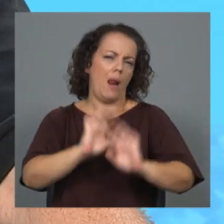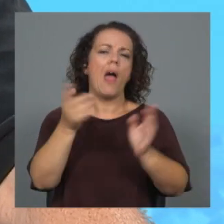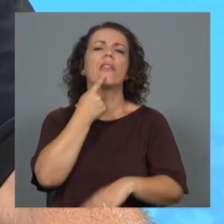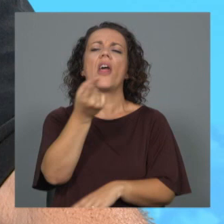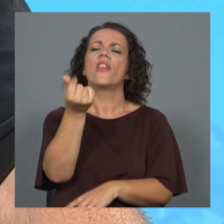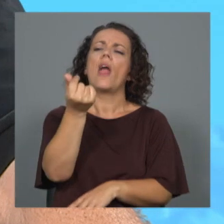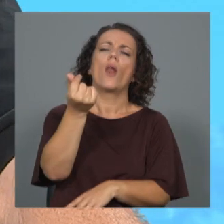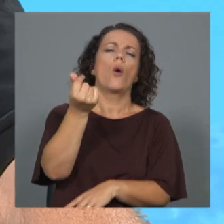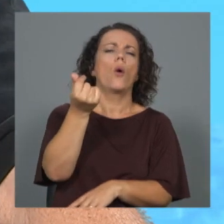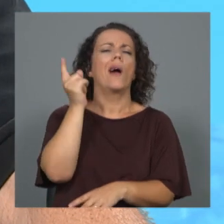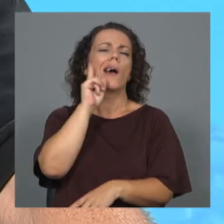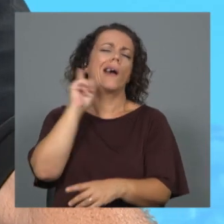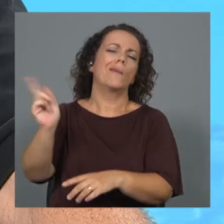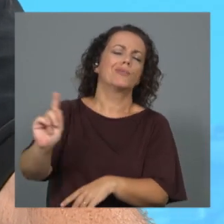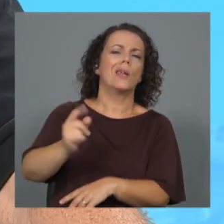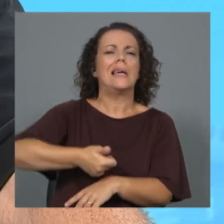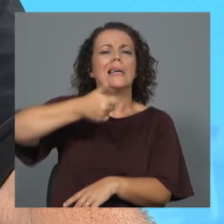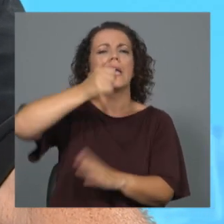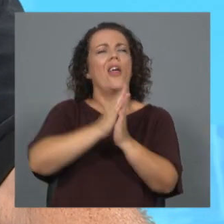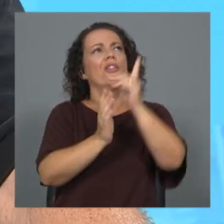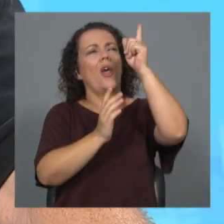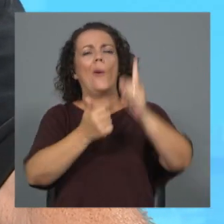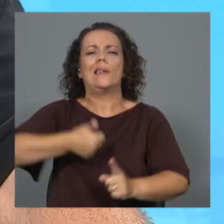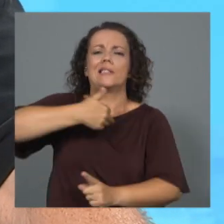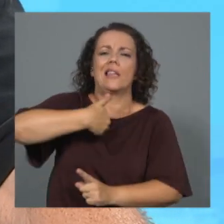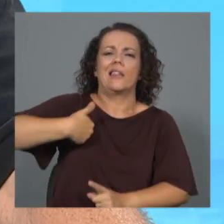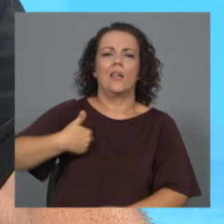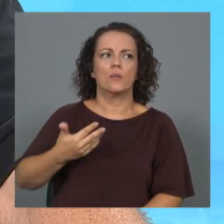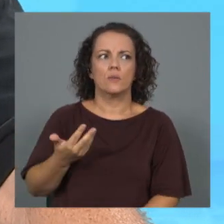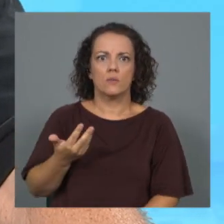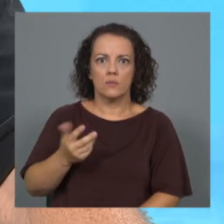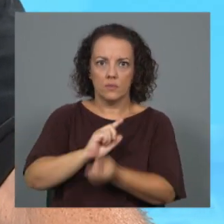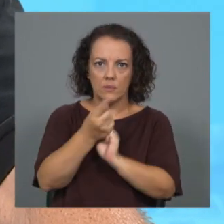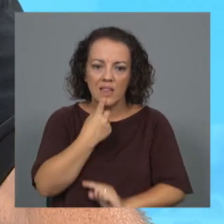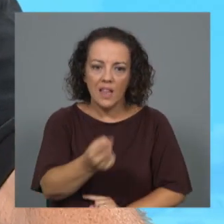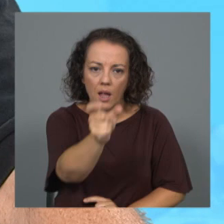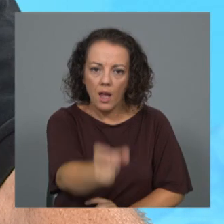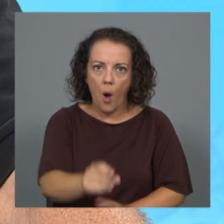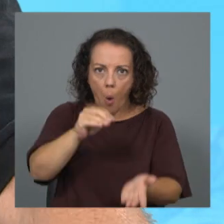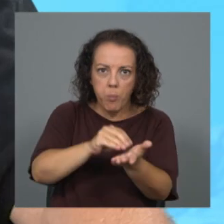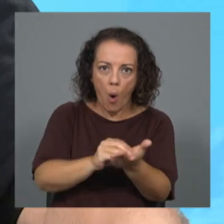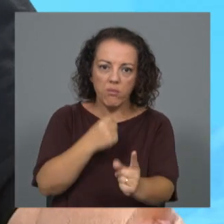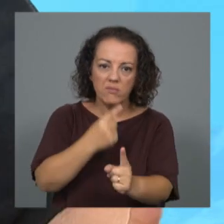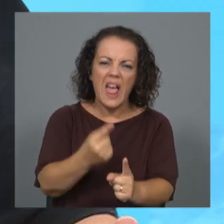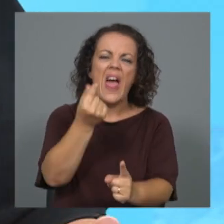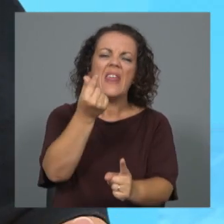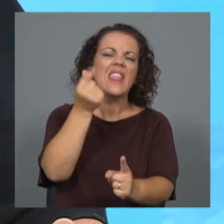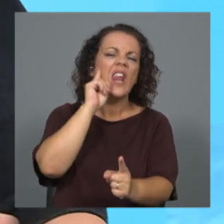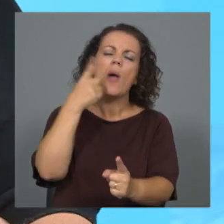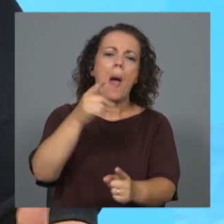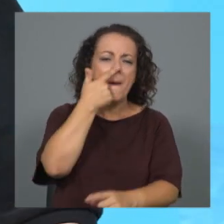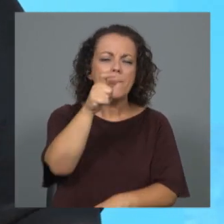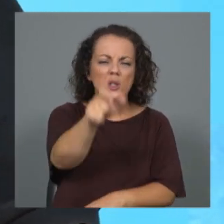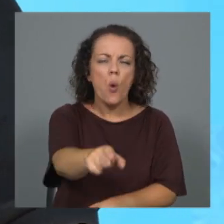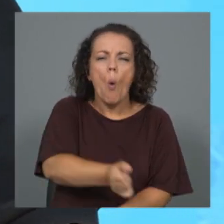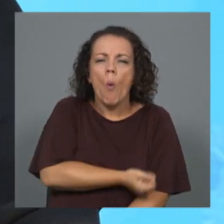a saúde e Deus. Bem, dizer isto a um pobre é um escândalo, isto é blasfémia. Dizer a uma pessoa que está a morrer de fome,